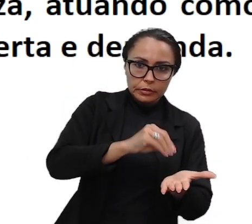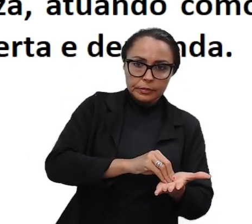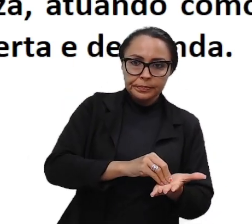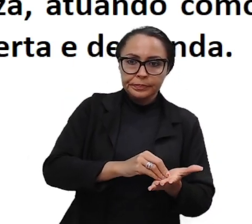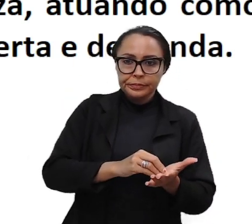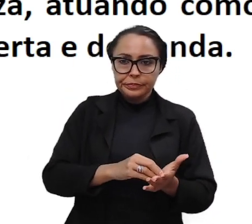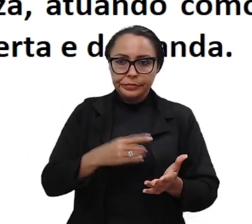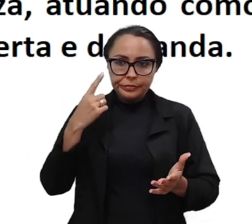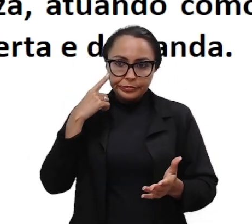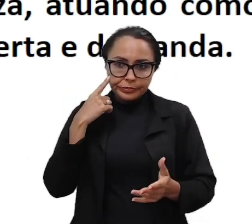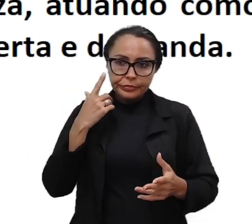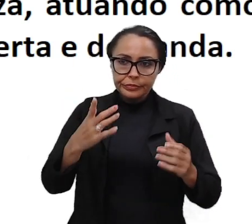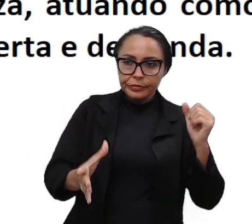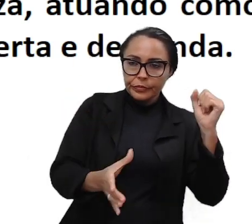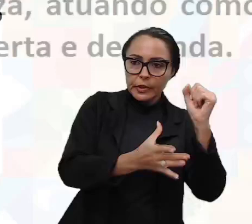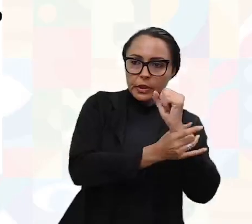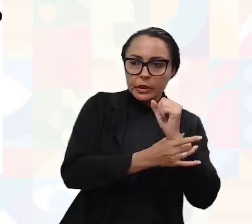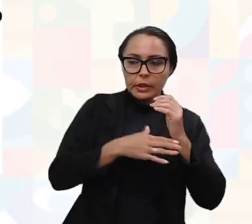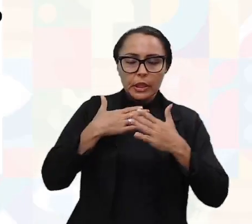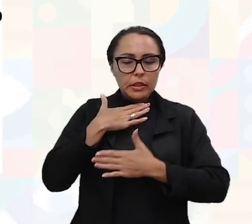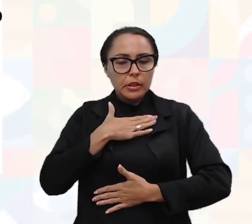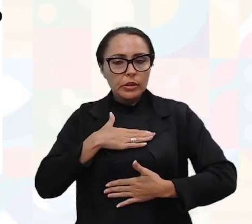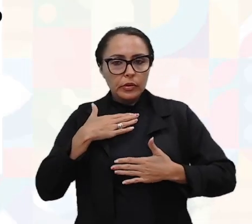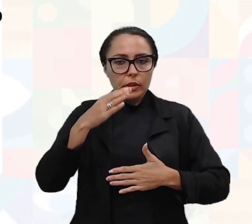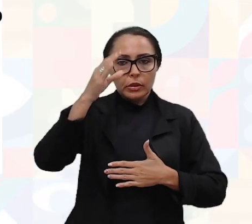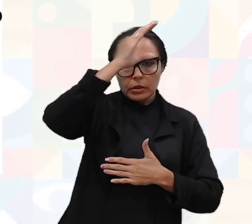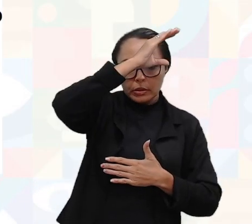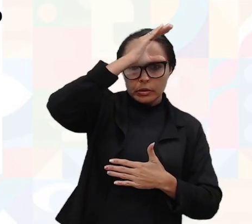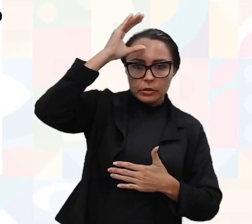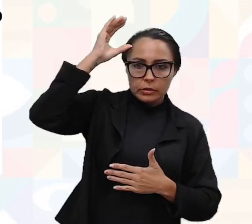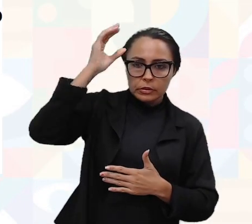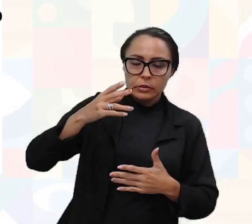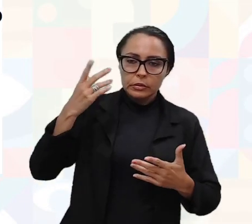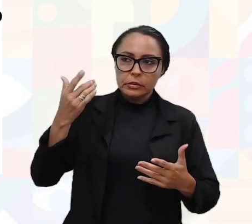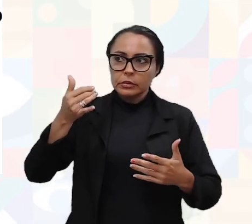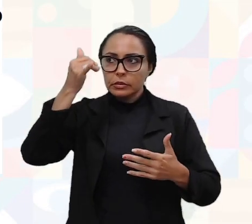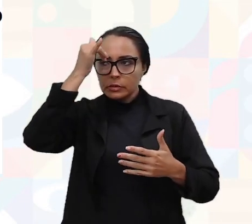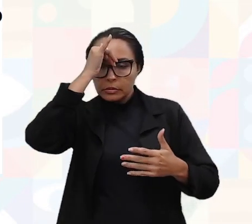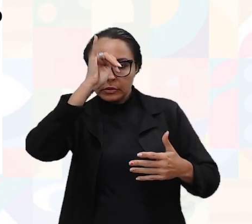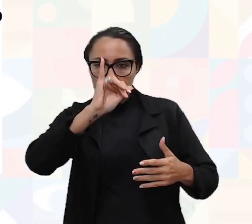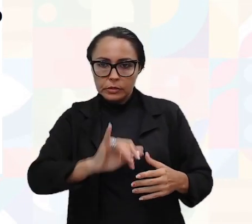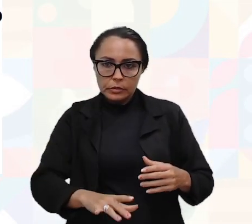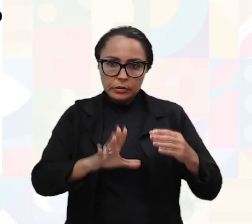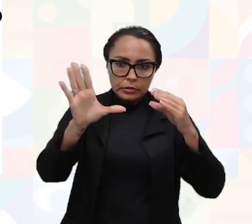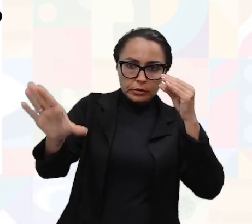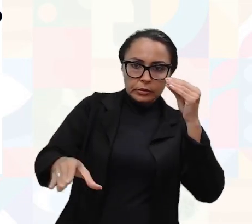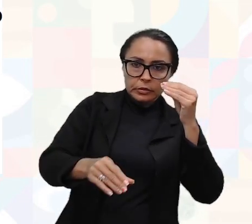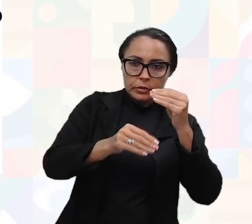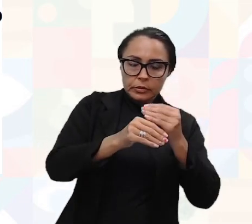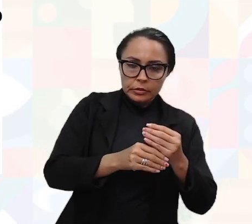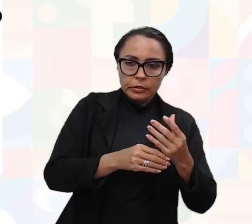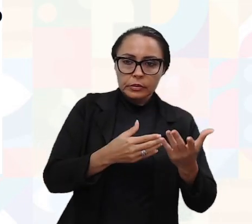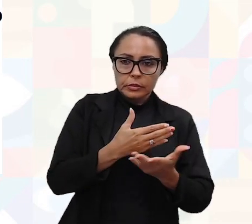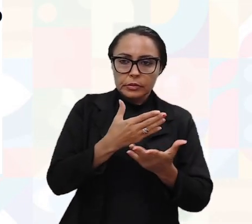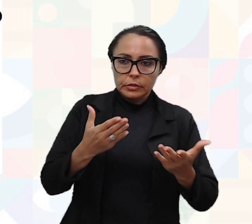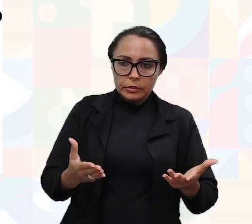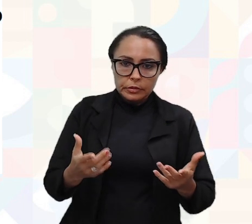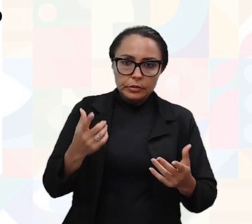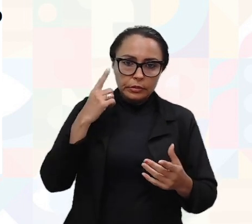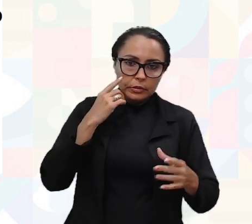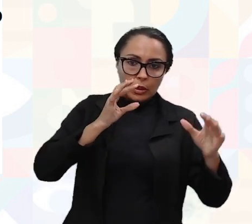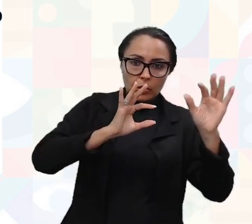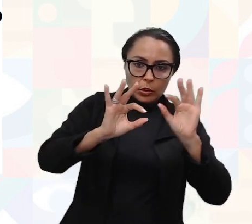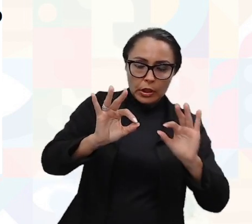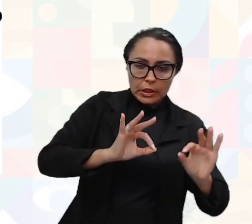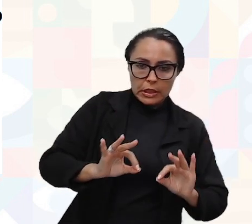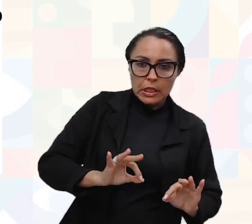estoques, visando garantir a satisfação dos clientes consumidores e evitando a adição de custos com a manutenção e a imobilização para